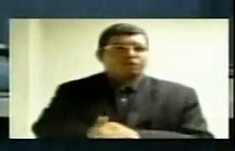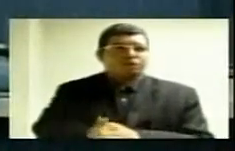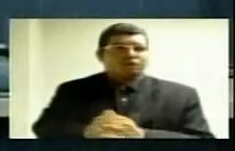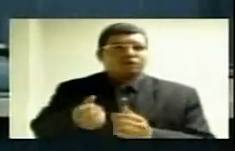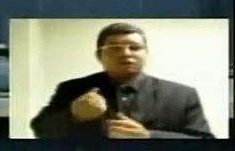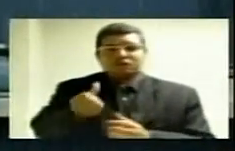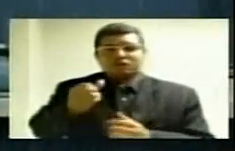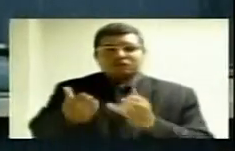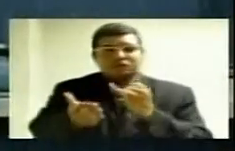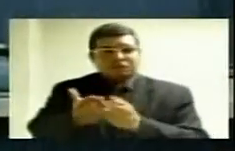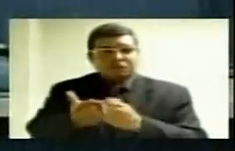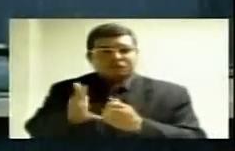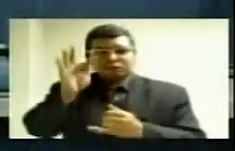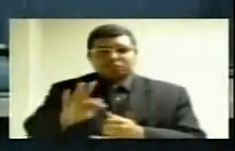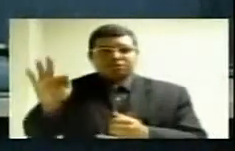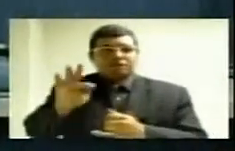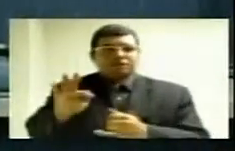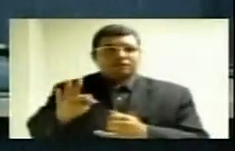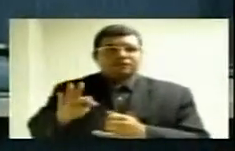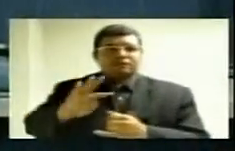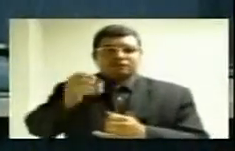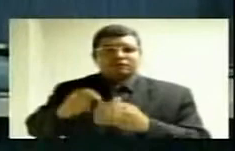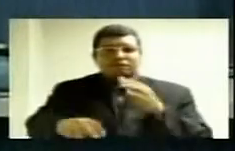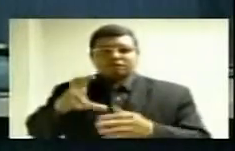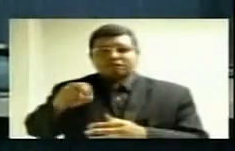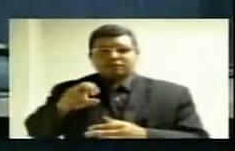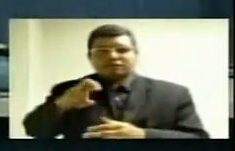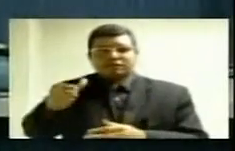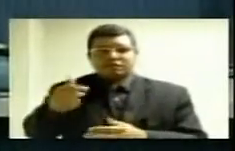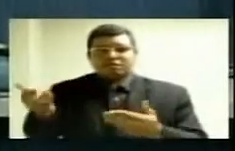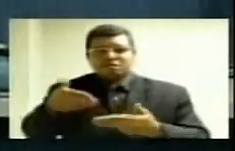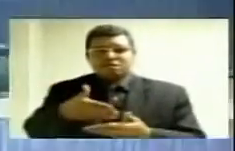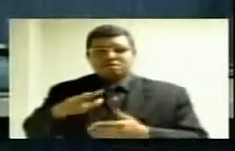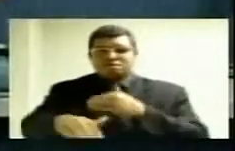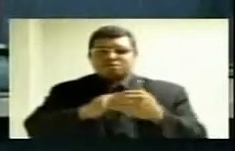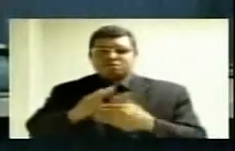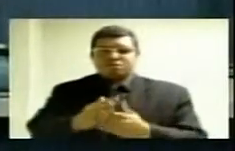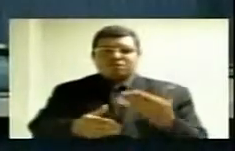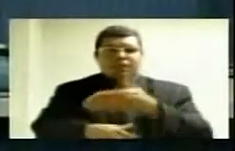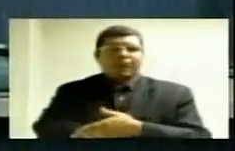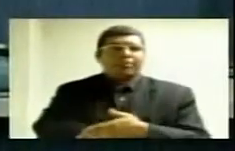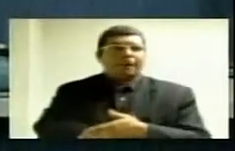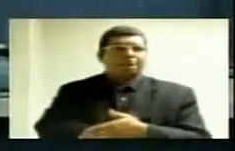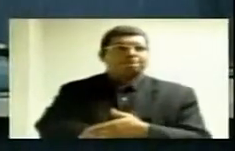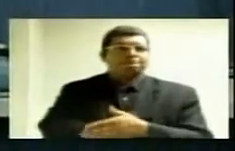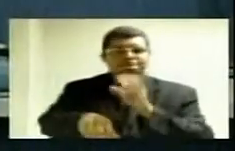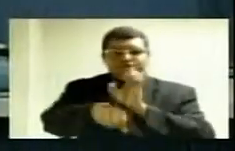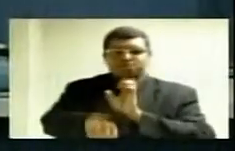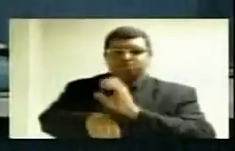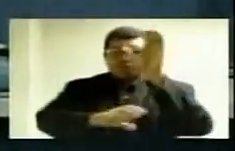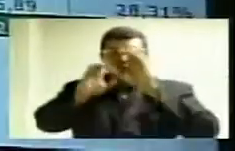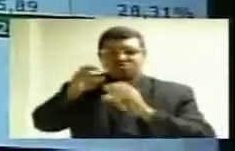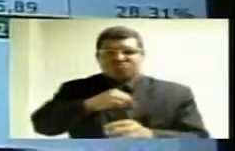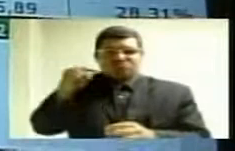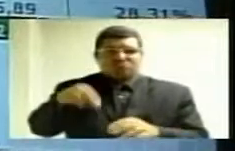quase 9 bilhões de impostos federais, que totaliza 56% de tudo que é arrecadado pelos estados da